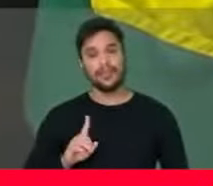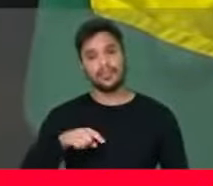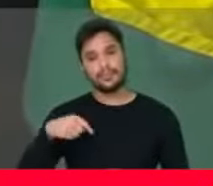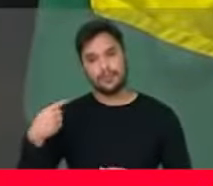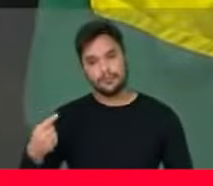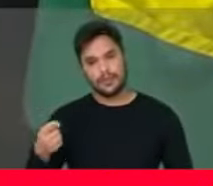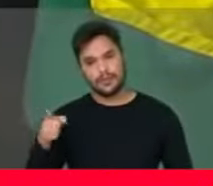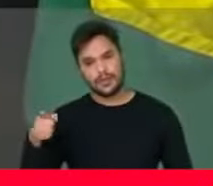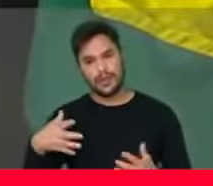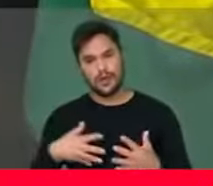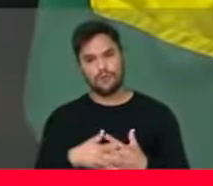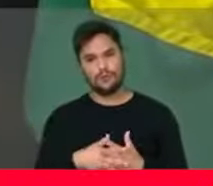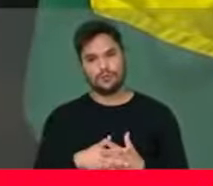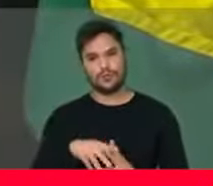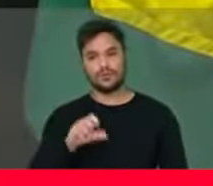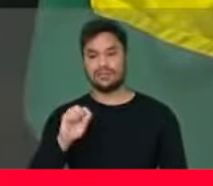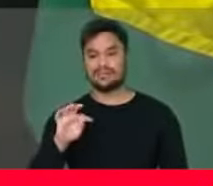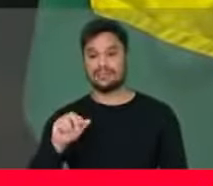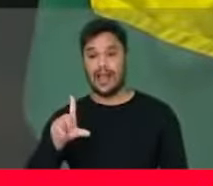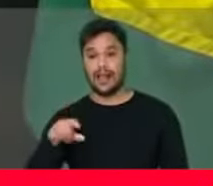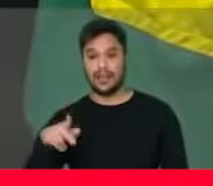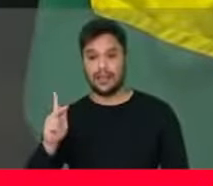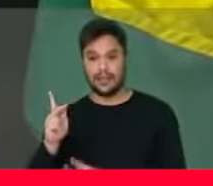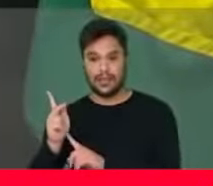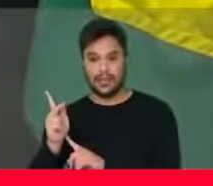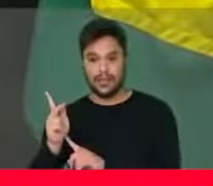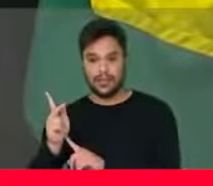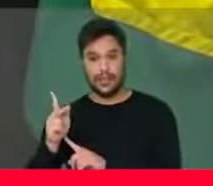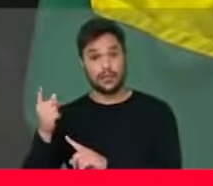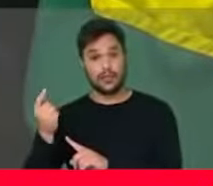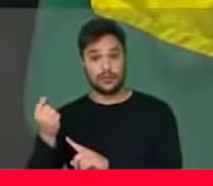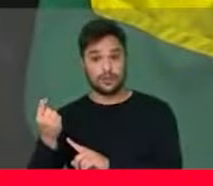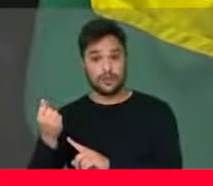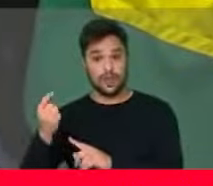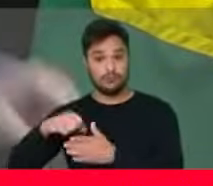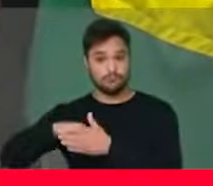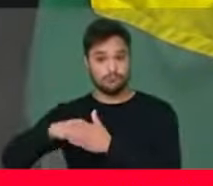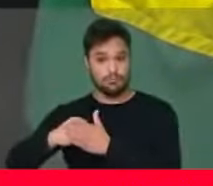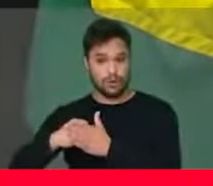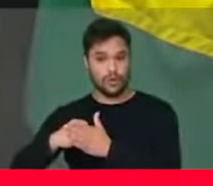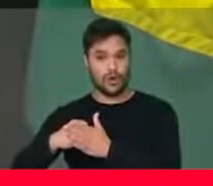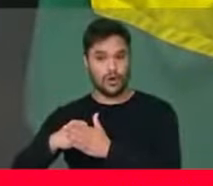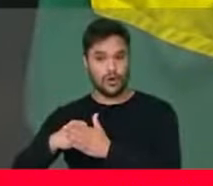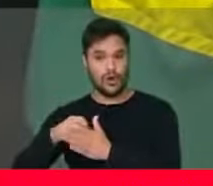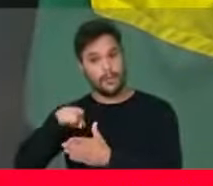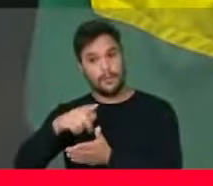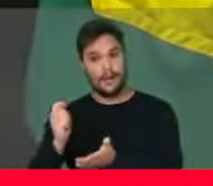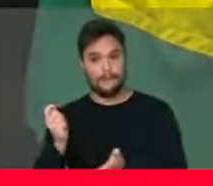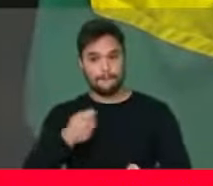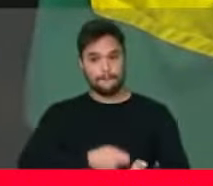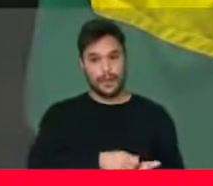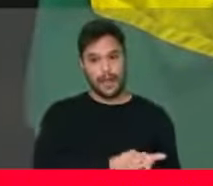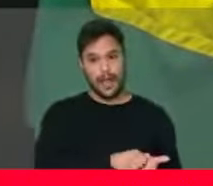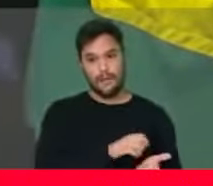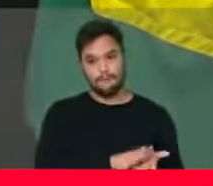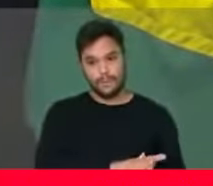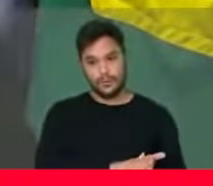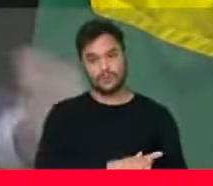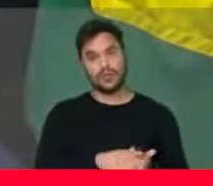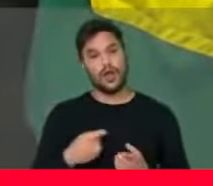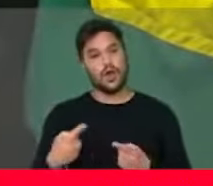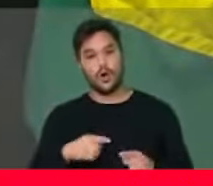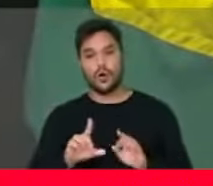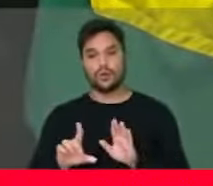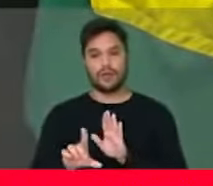o Starlink propositalmente com o X para bloquear contas bancárias, para pagar uma suposta multa sobre ilegalidades